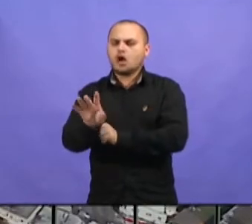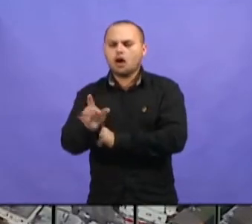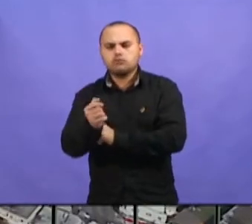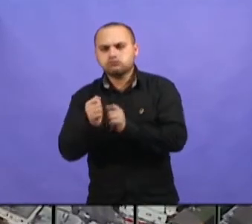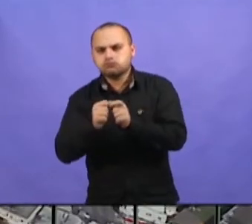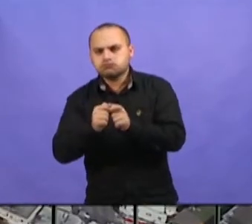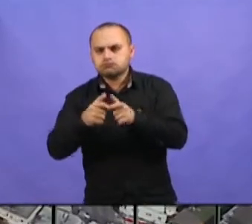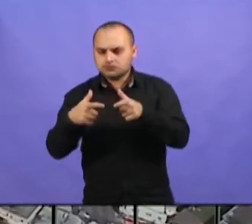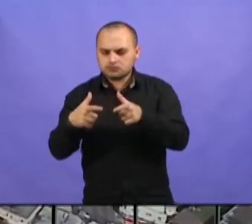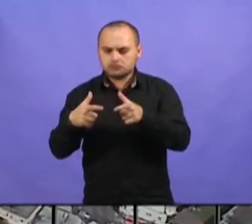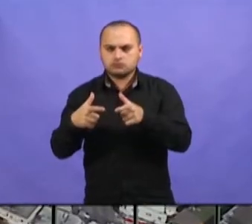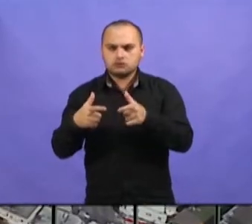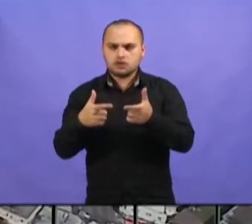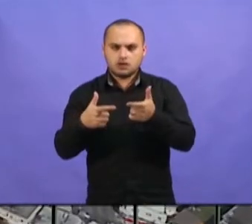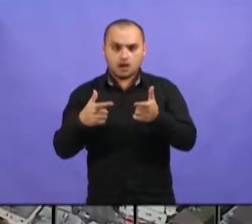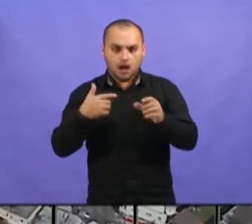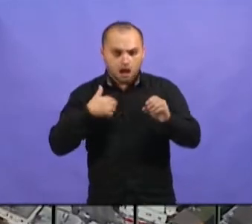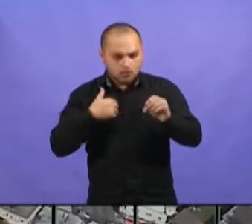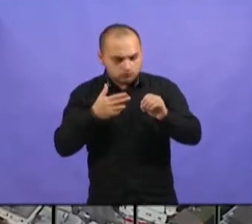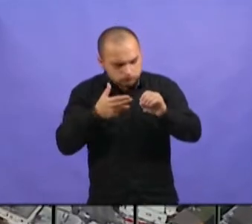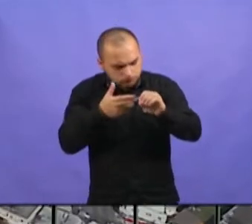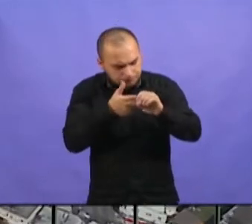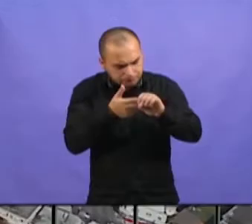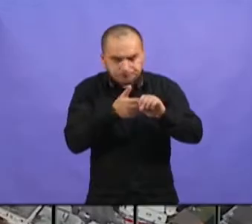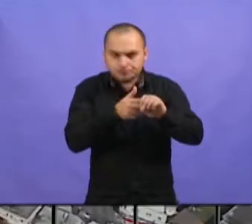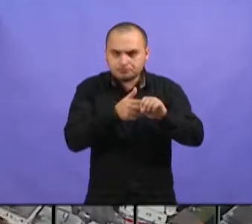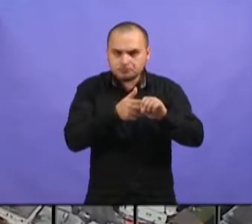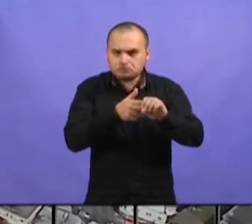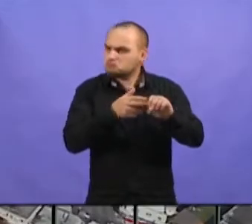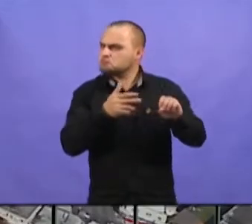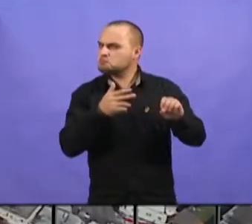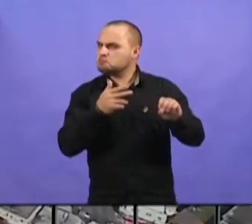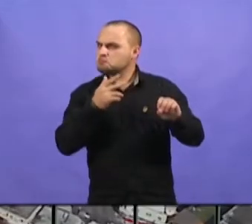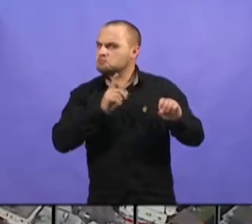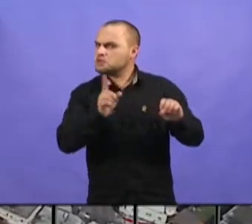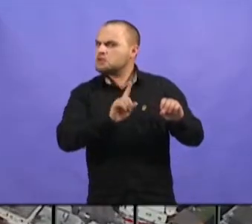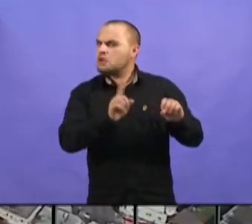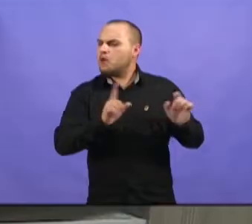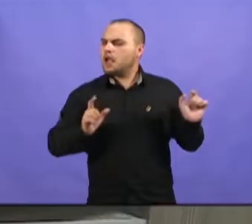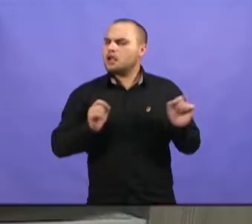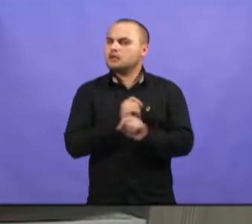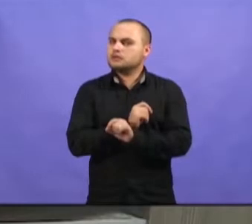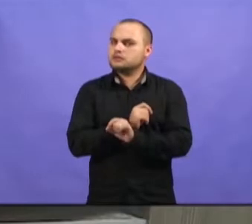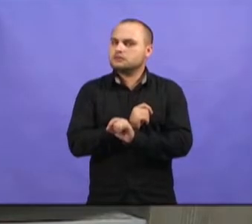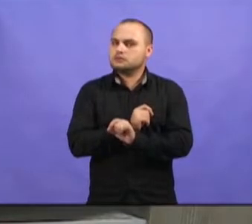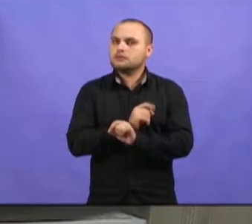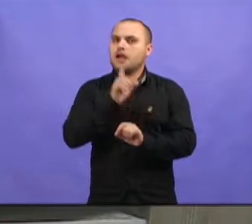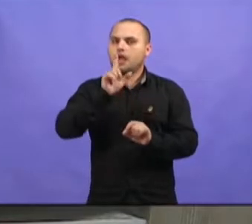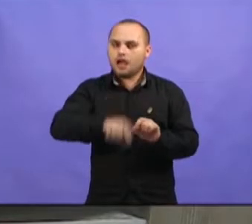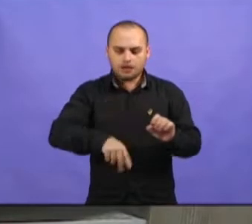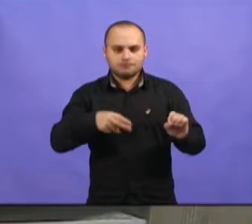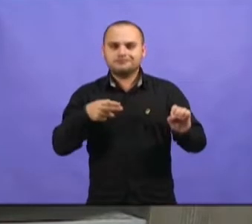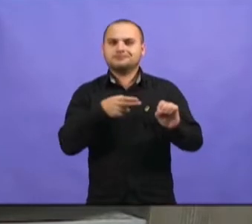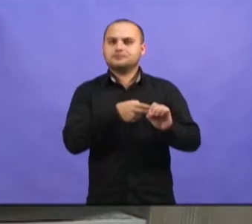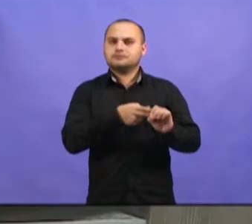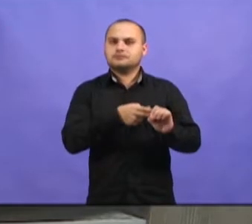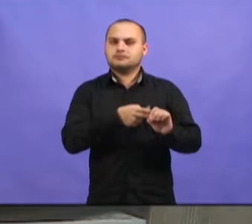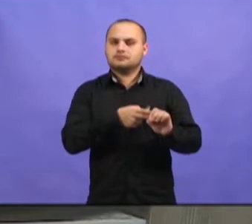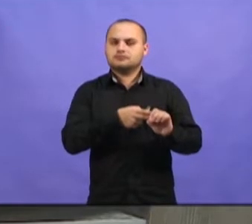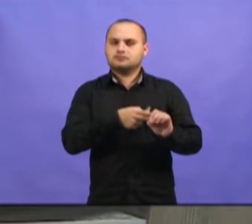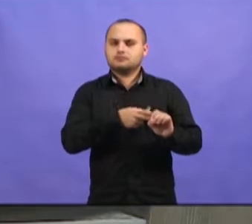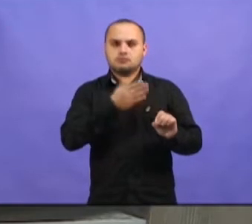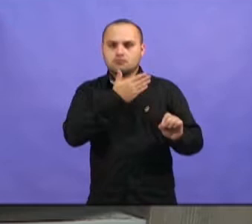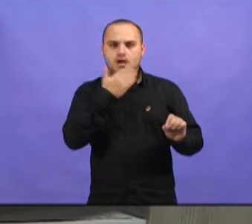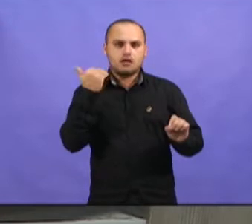dela no meu toque, no meu dedo, que me lembre um câncer prostático. E tem algum critério que a gente possa